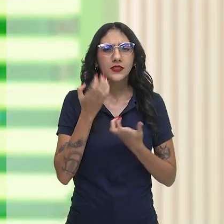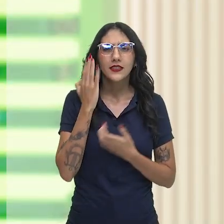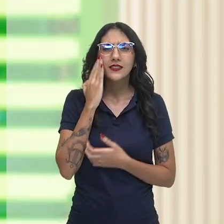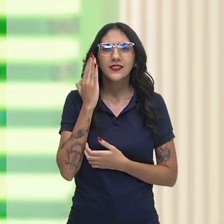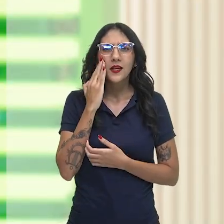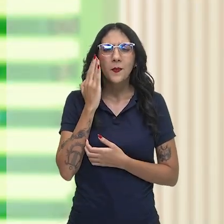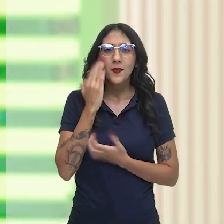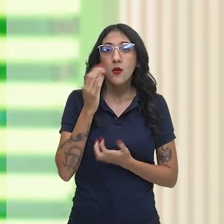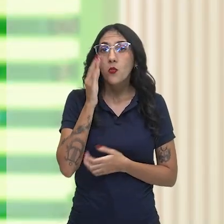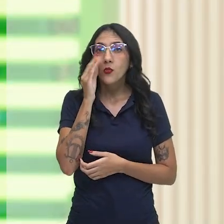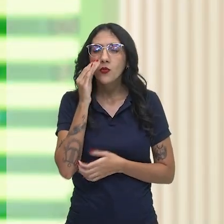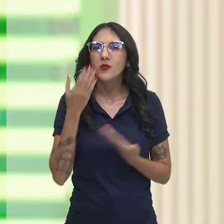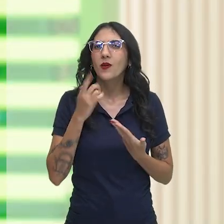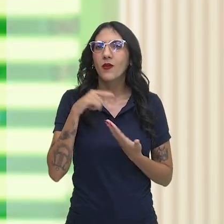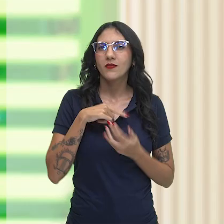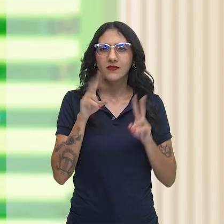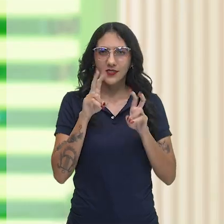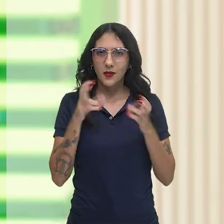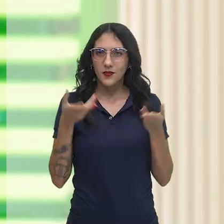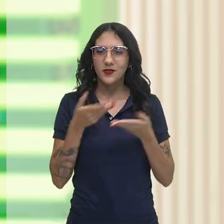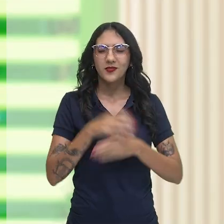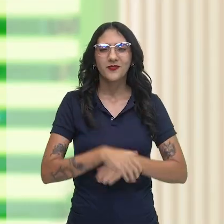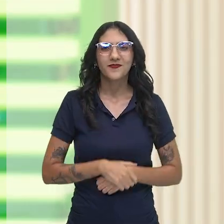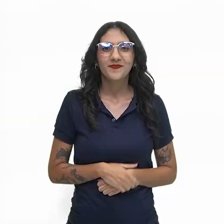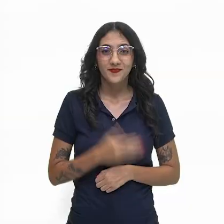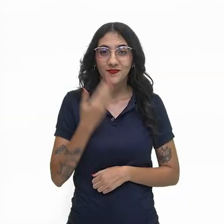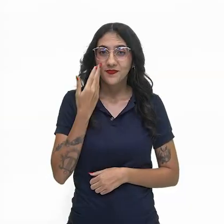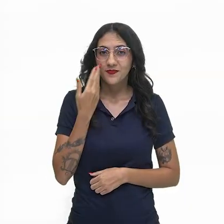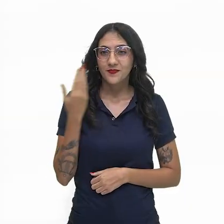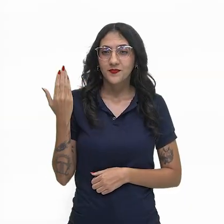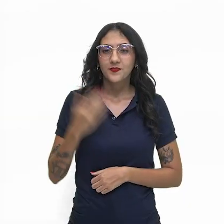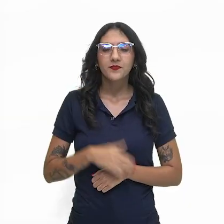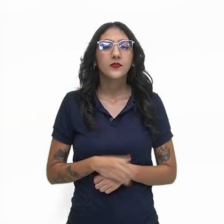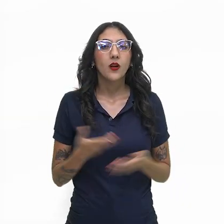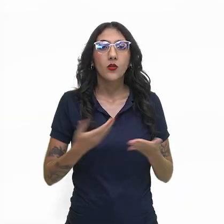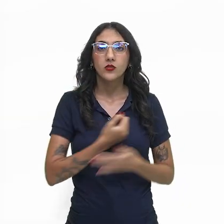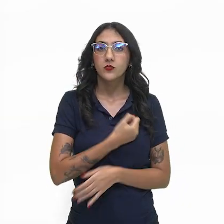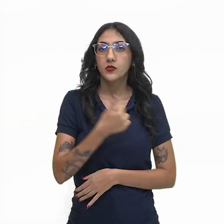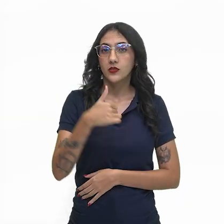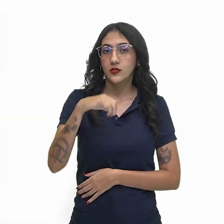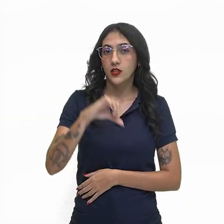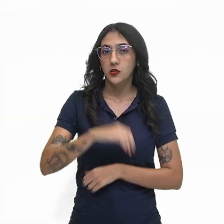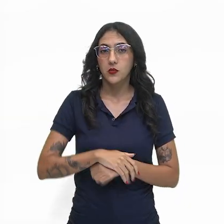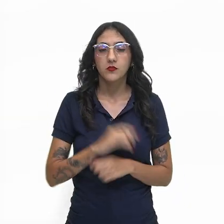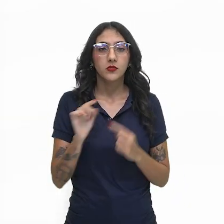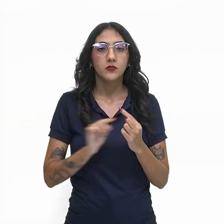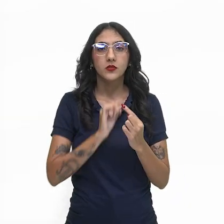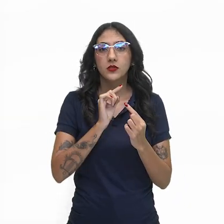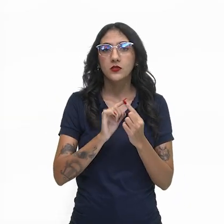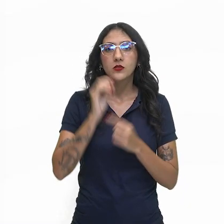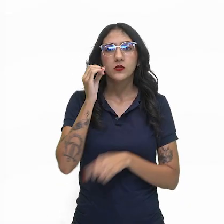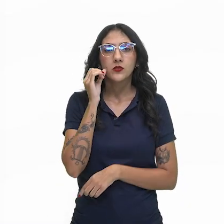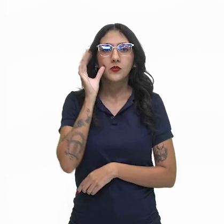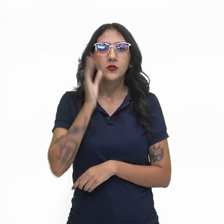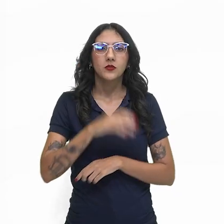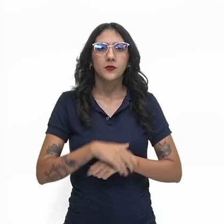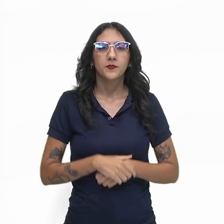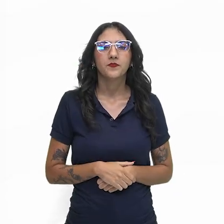curiosos para saber qual o tema da aula. Vejam aí, aula 19, objeto de